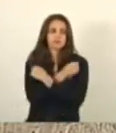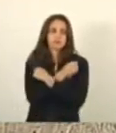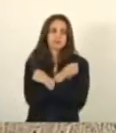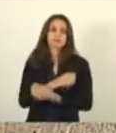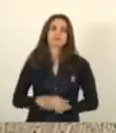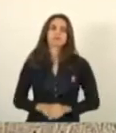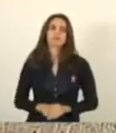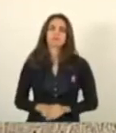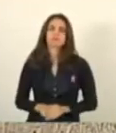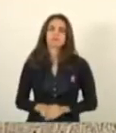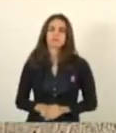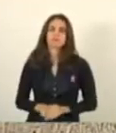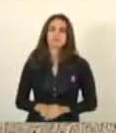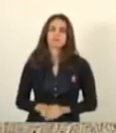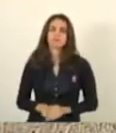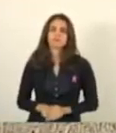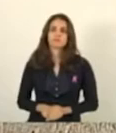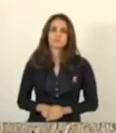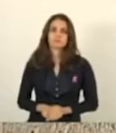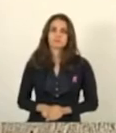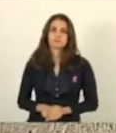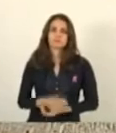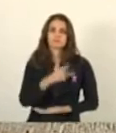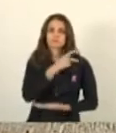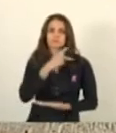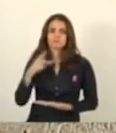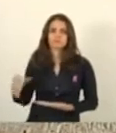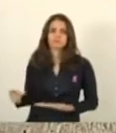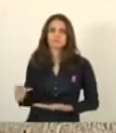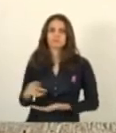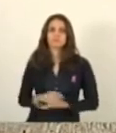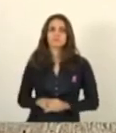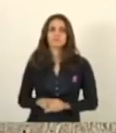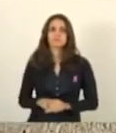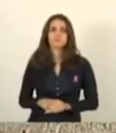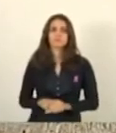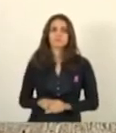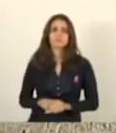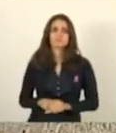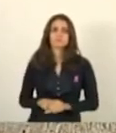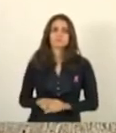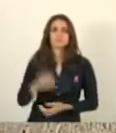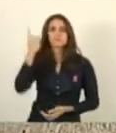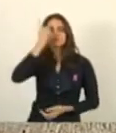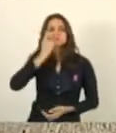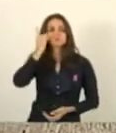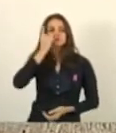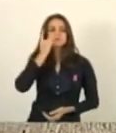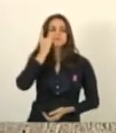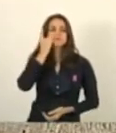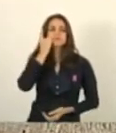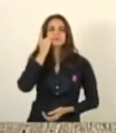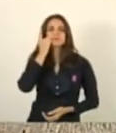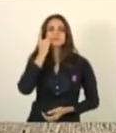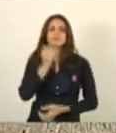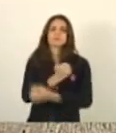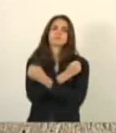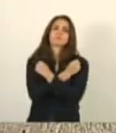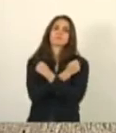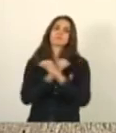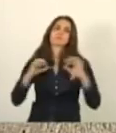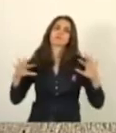Ferraz. Senhor presidente e demais deputados, eu abraço a